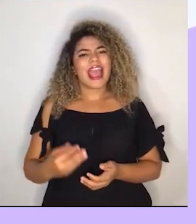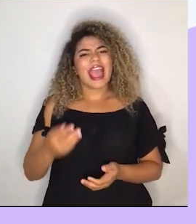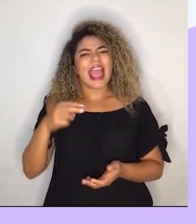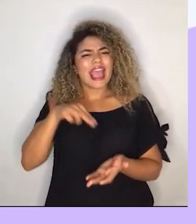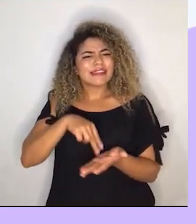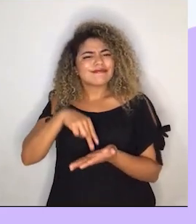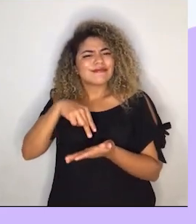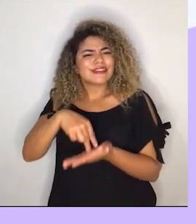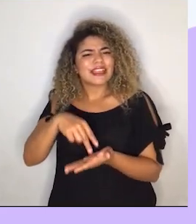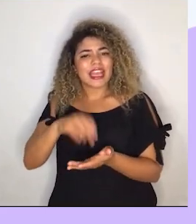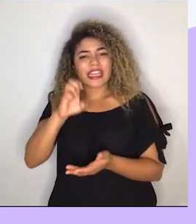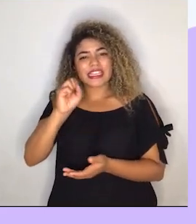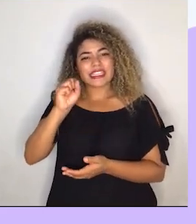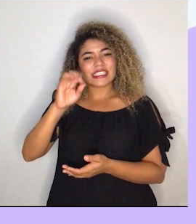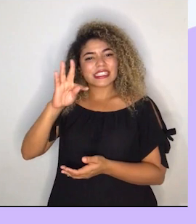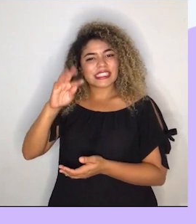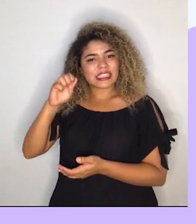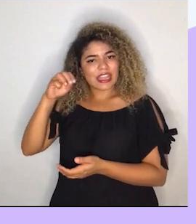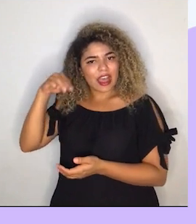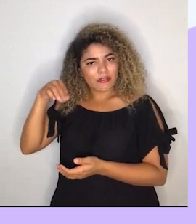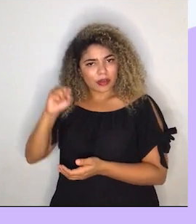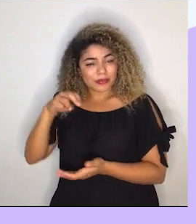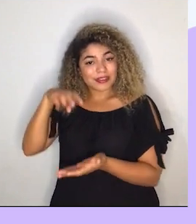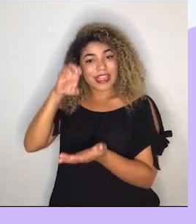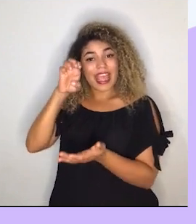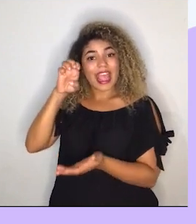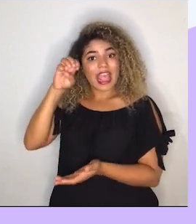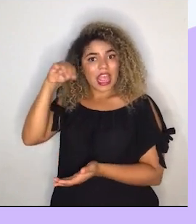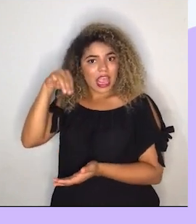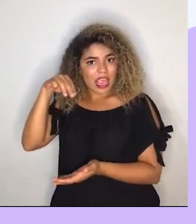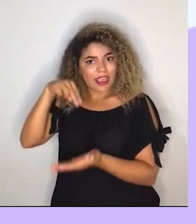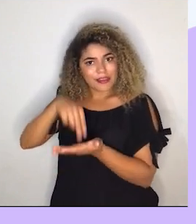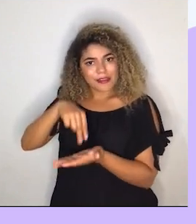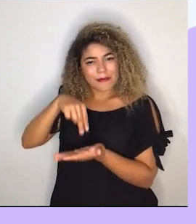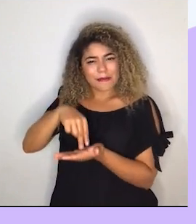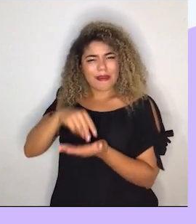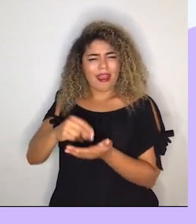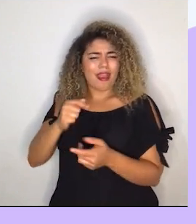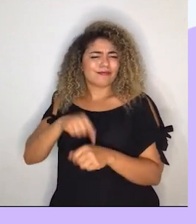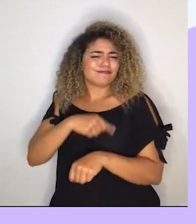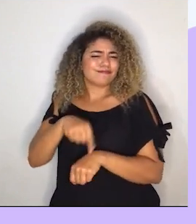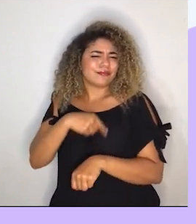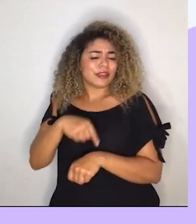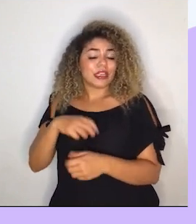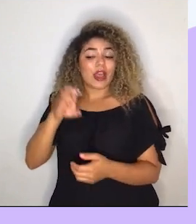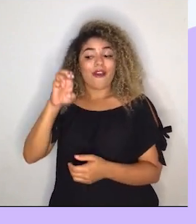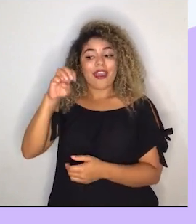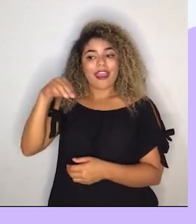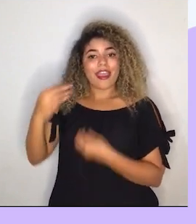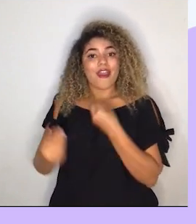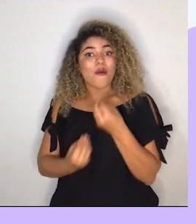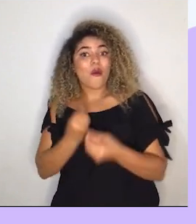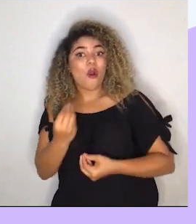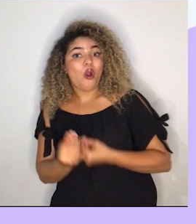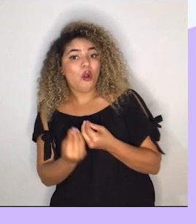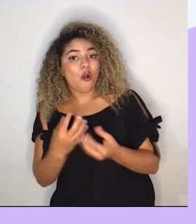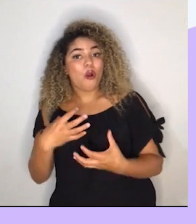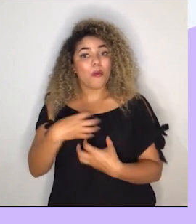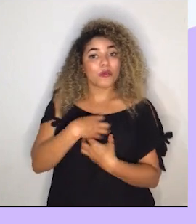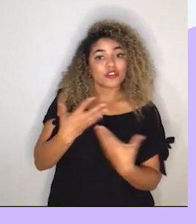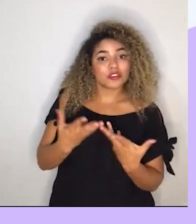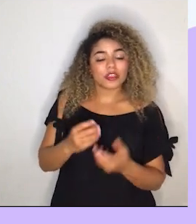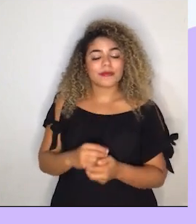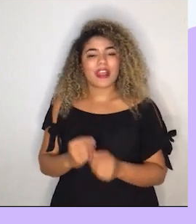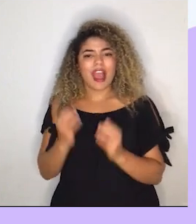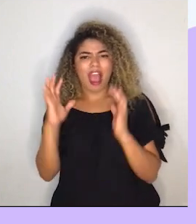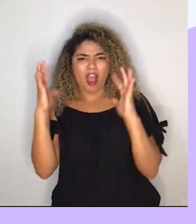Estávamos em pé havia horas. Neste caso, o em, ele está indicando a ideia de modo. A floresta